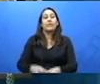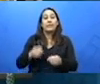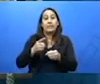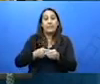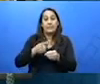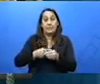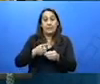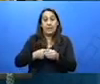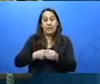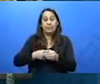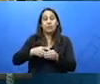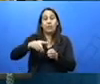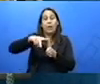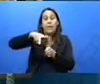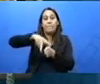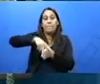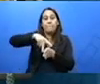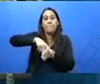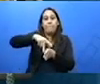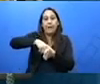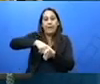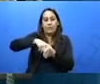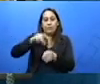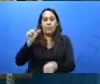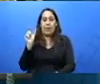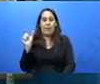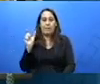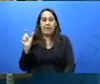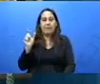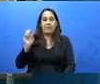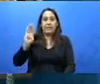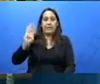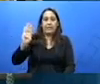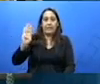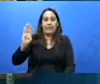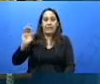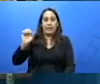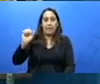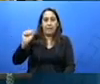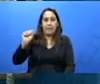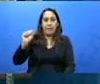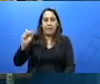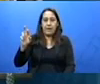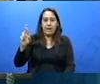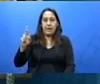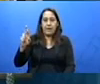de, e Barretos, você já sabe escrever, né? Você não errou, não.